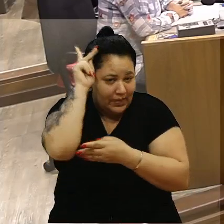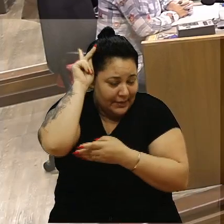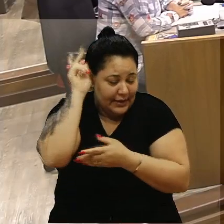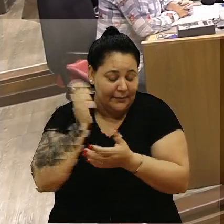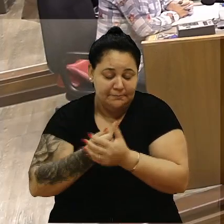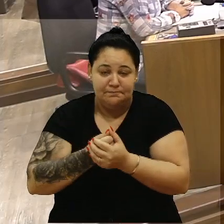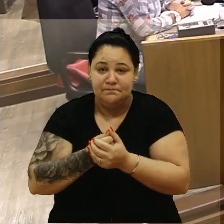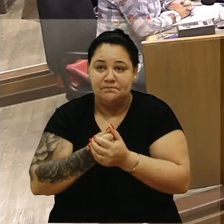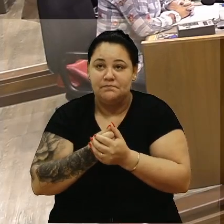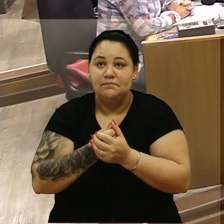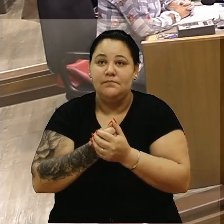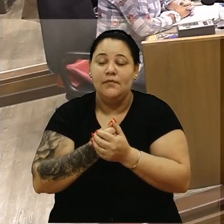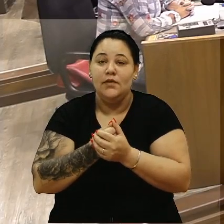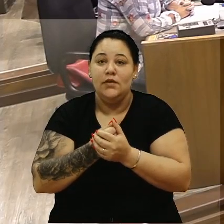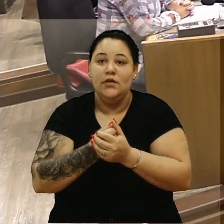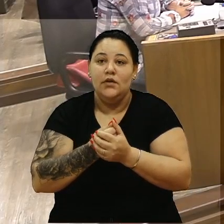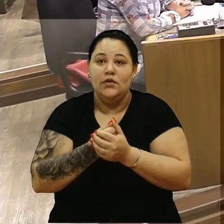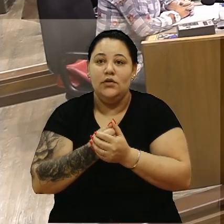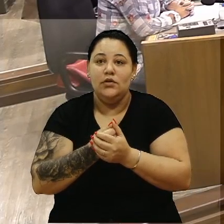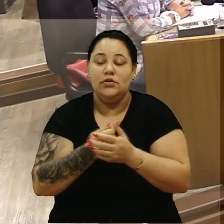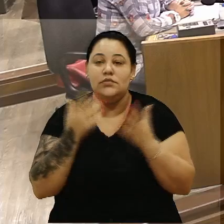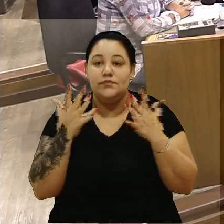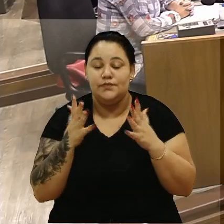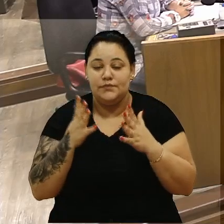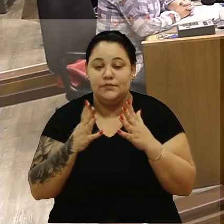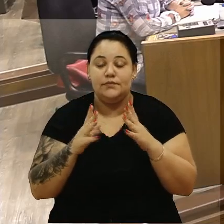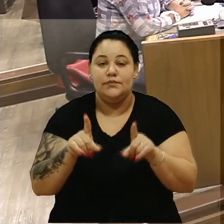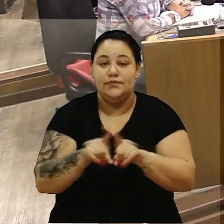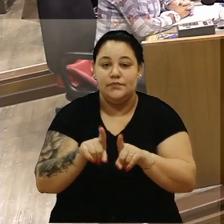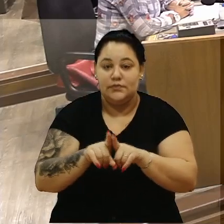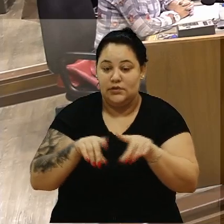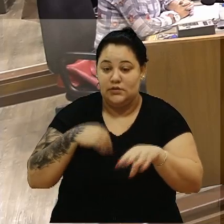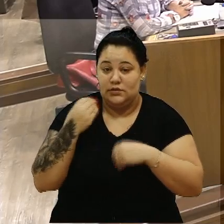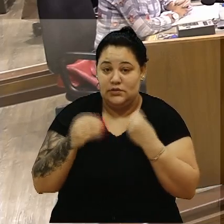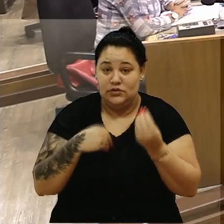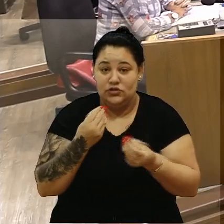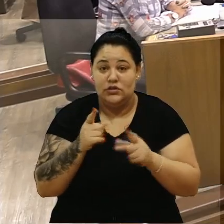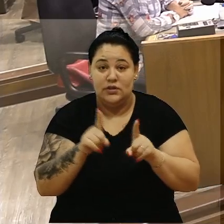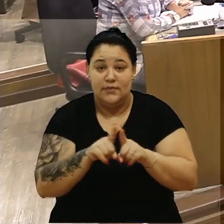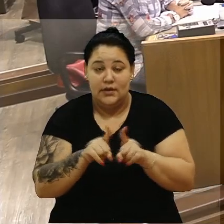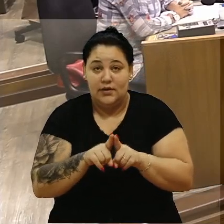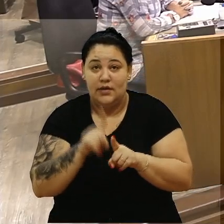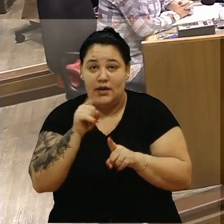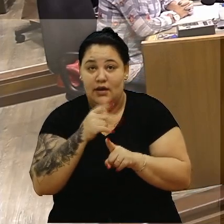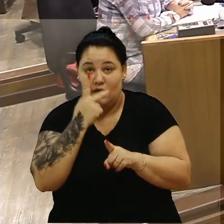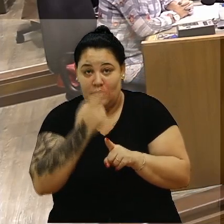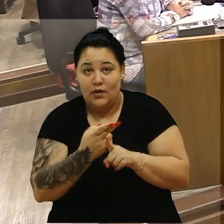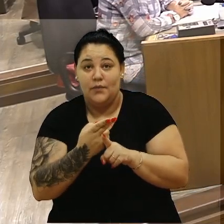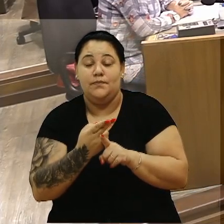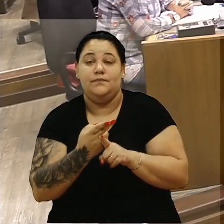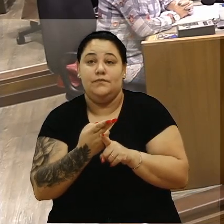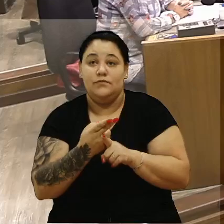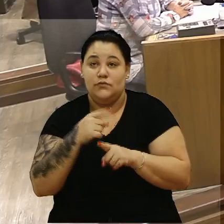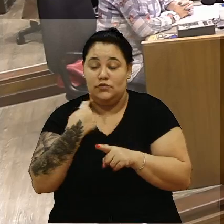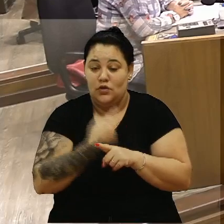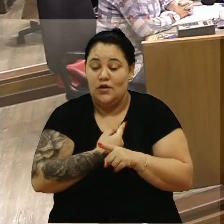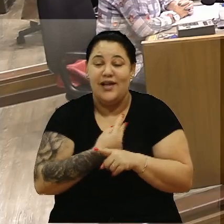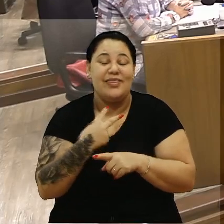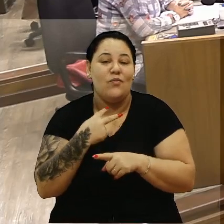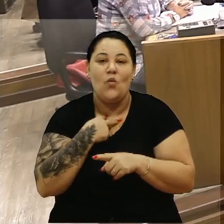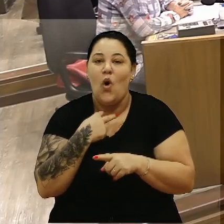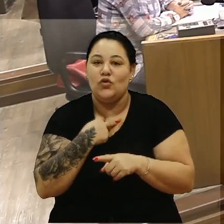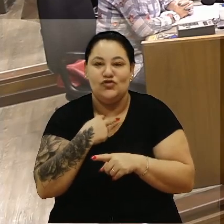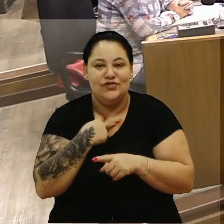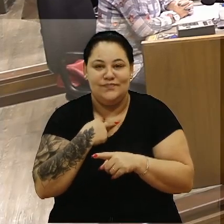Parabéns, vereador. Eu também senti mesmo o mesmo sentimento ali da a gente não poder se expressar, né?